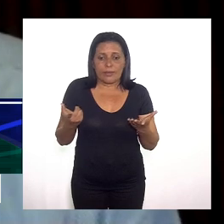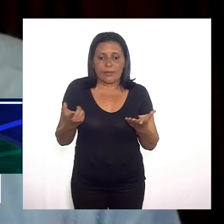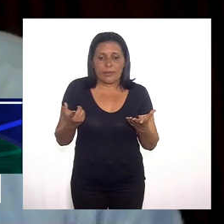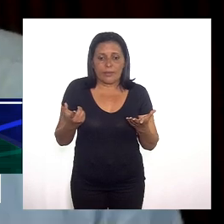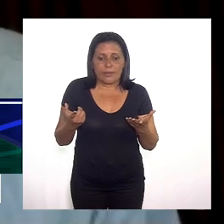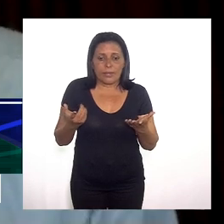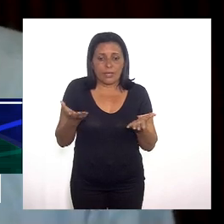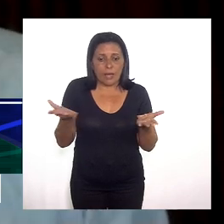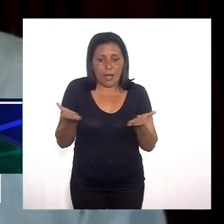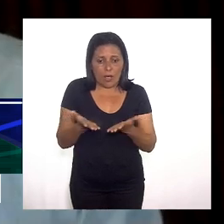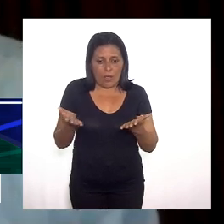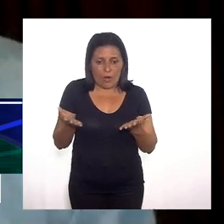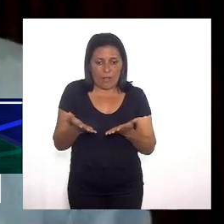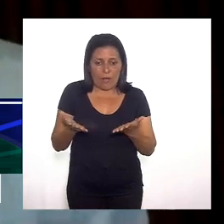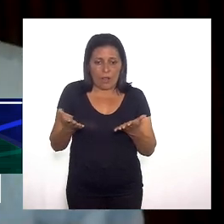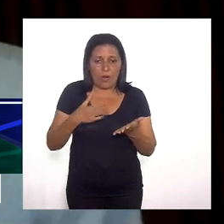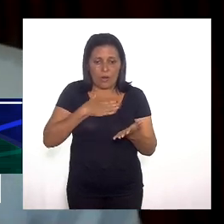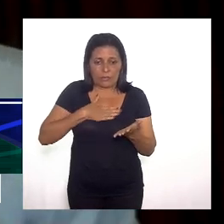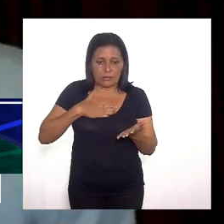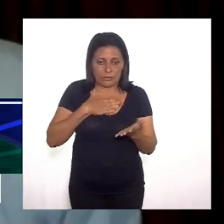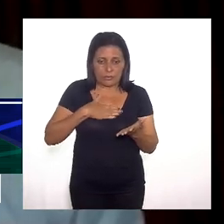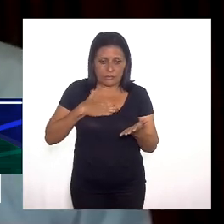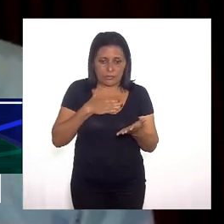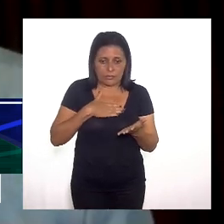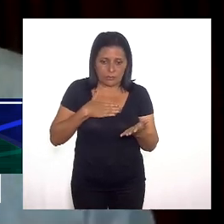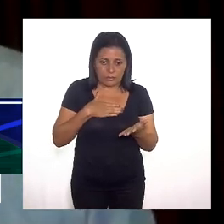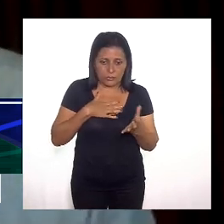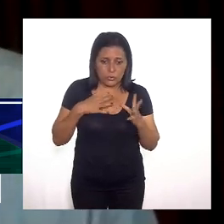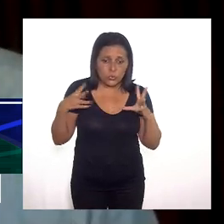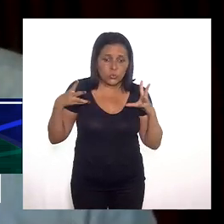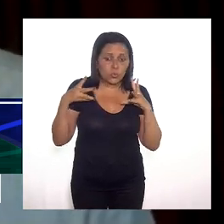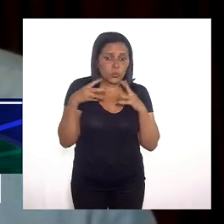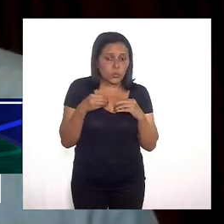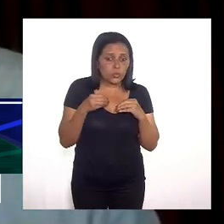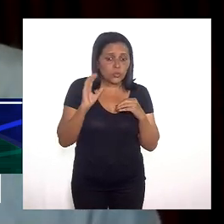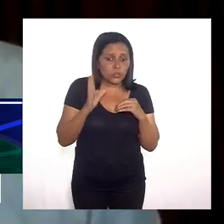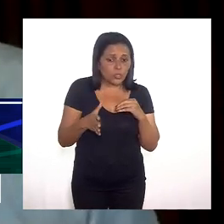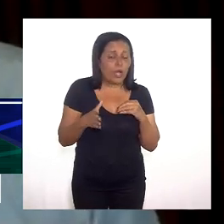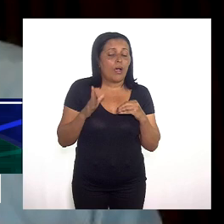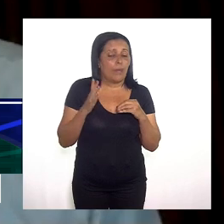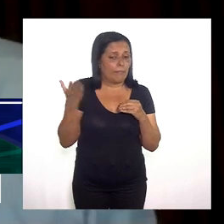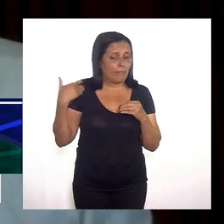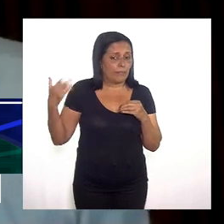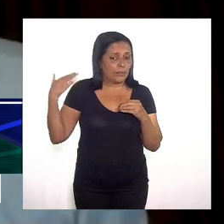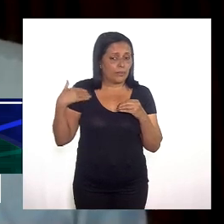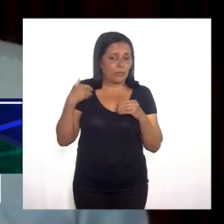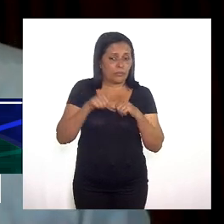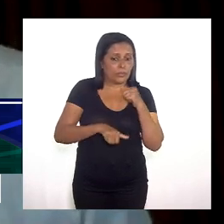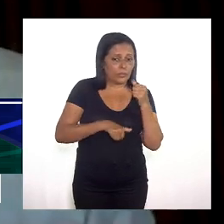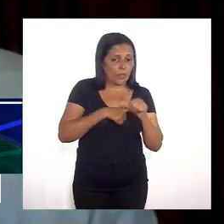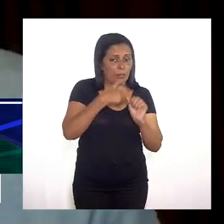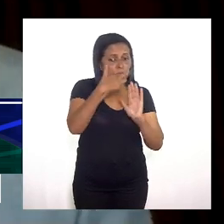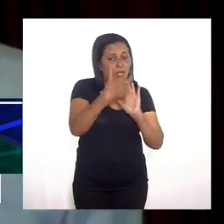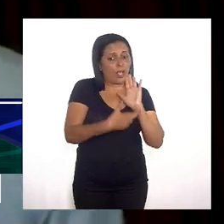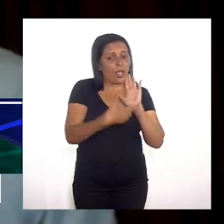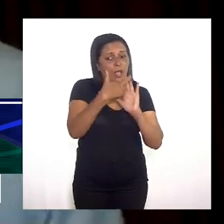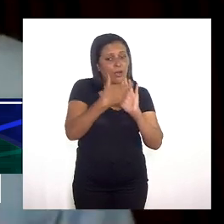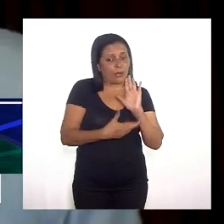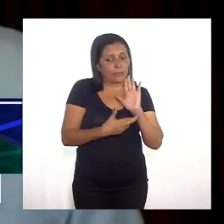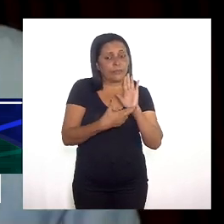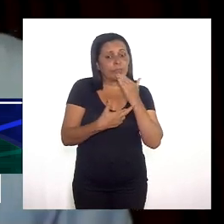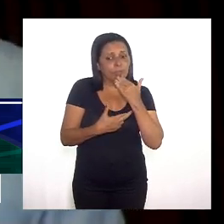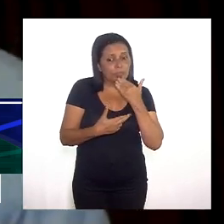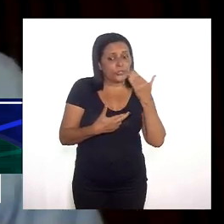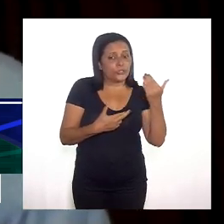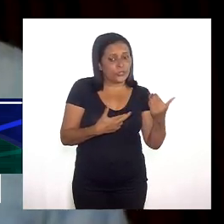de... O que eu gostaria, eu ia... Porque todos os outros nós fizemos isso, a não ser que mudemos a regra. Todos os outros, eu pedi a